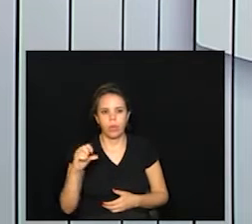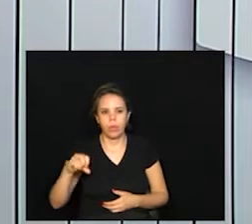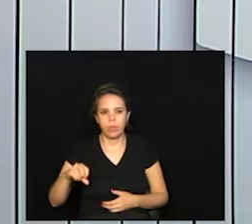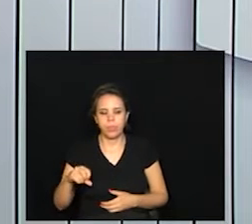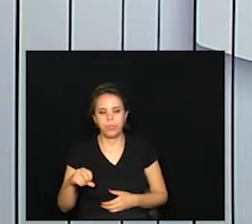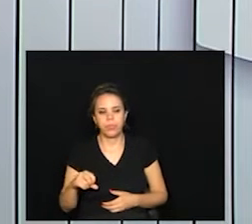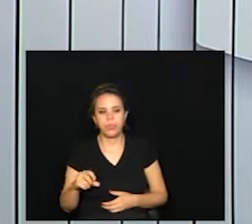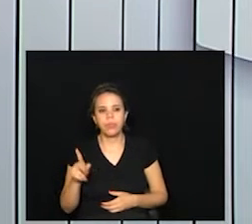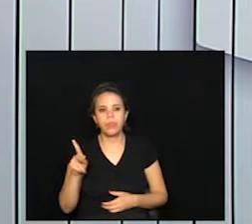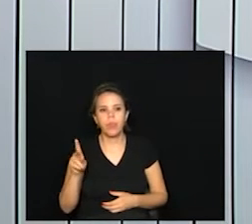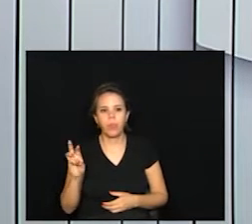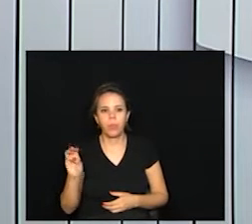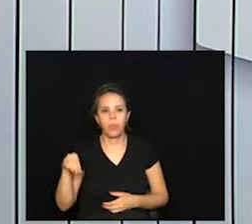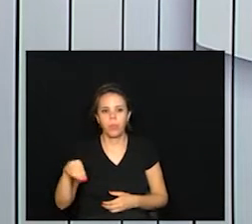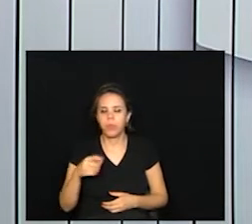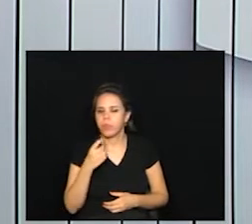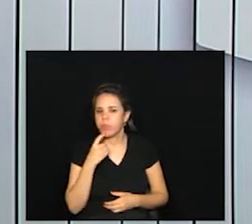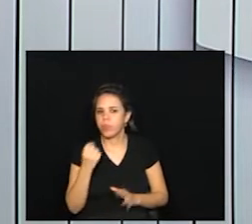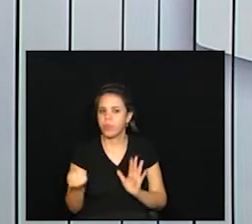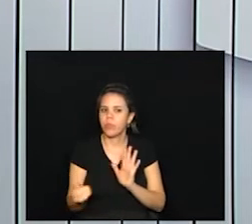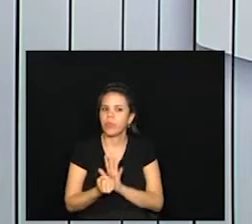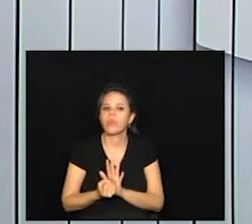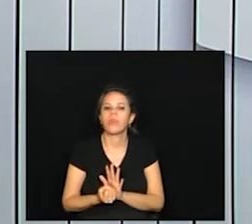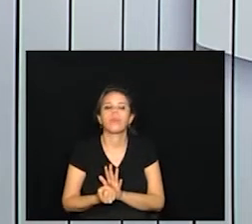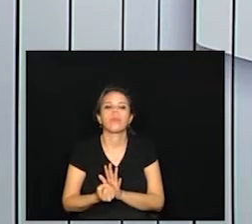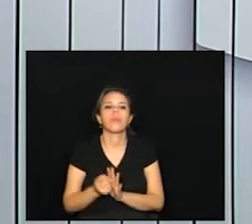2019, o PROCON Campinas registrou